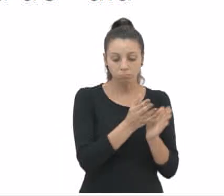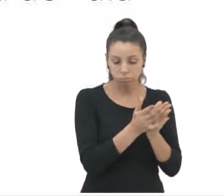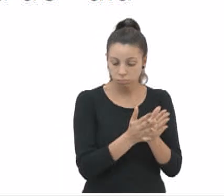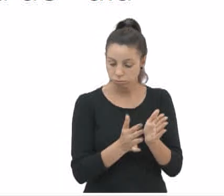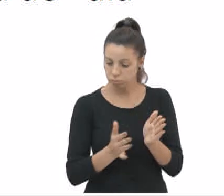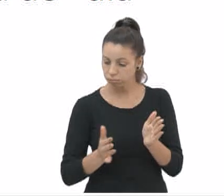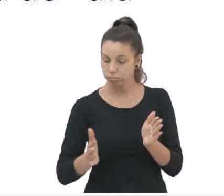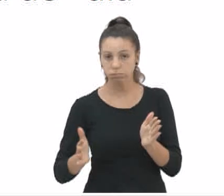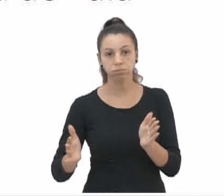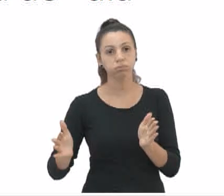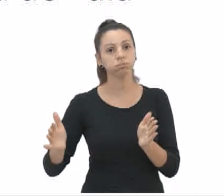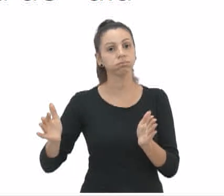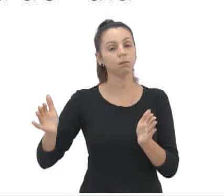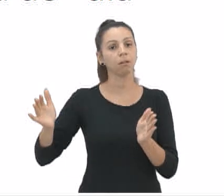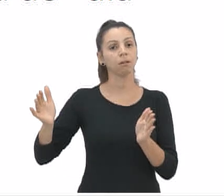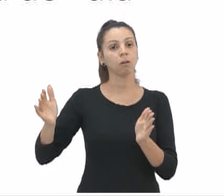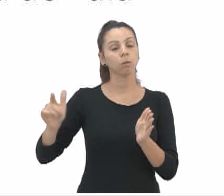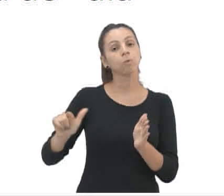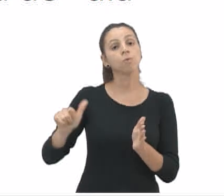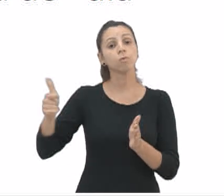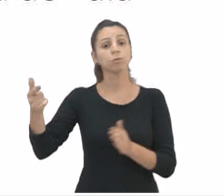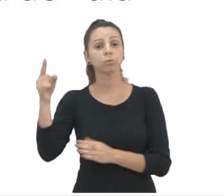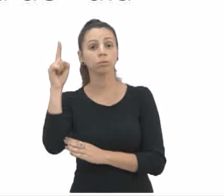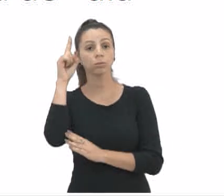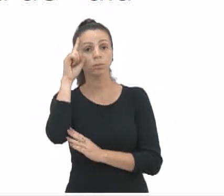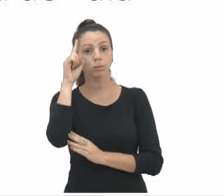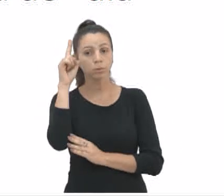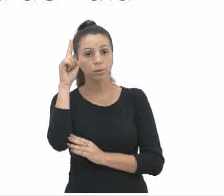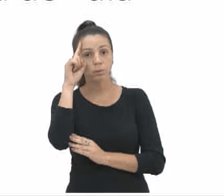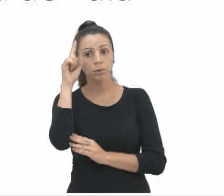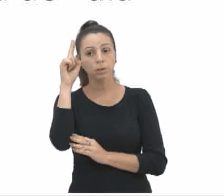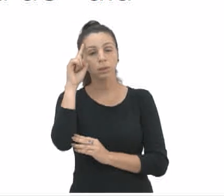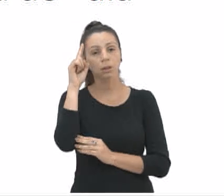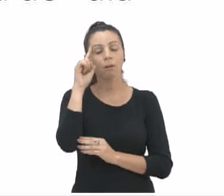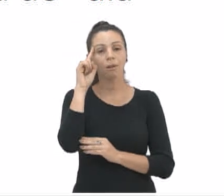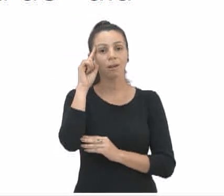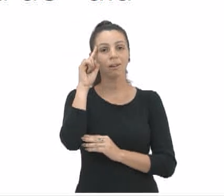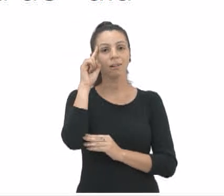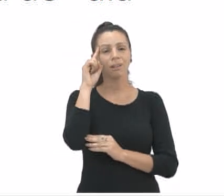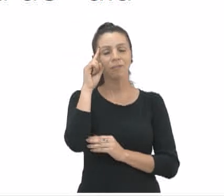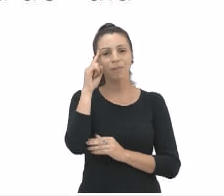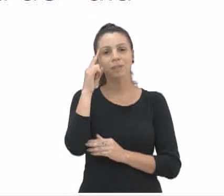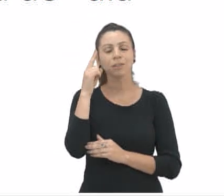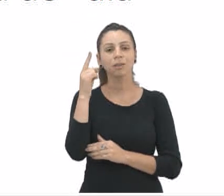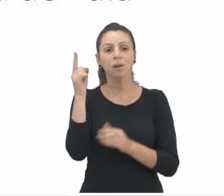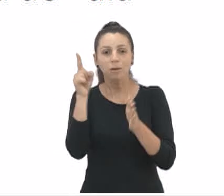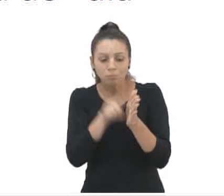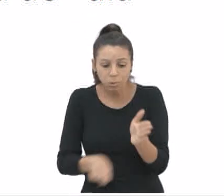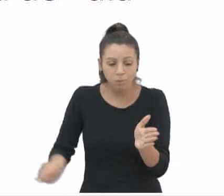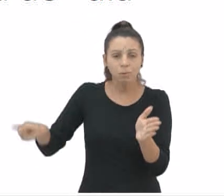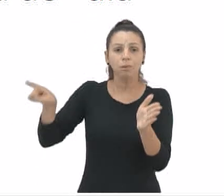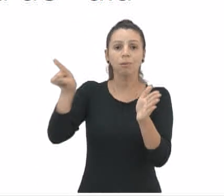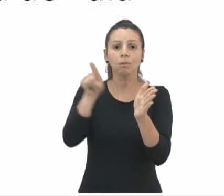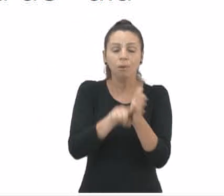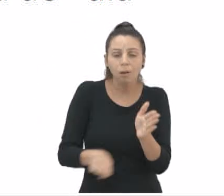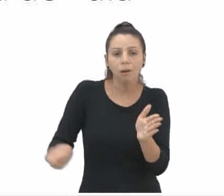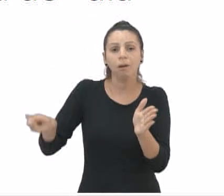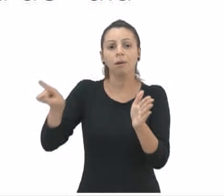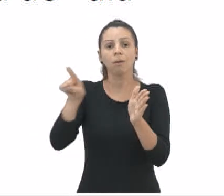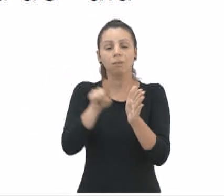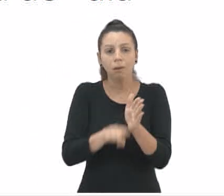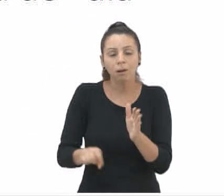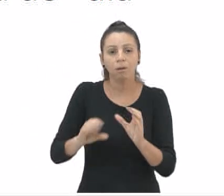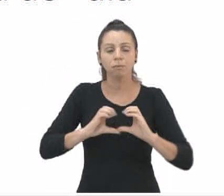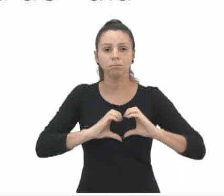o drama do dia seguinte com ela ia se repetir com o meu coração batendo.